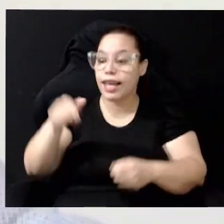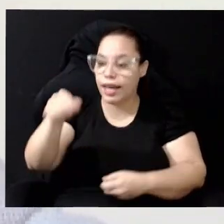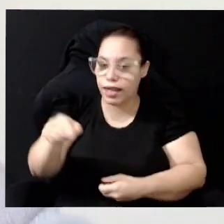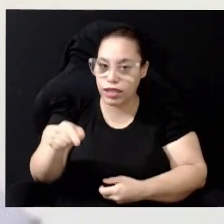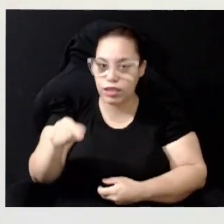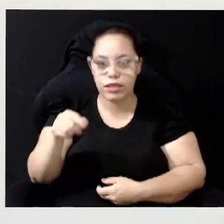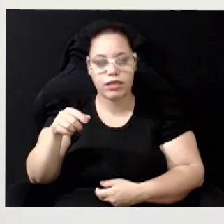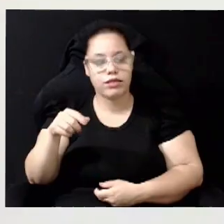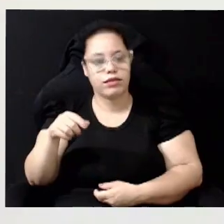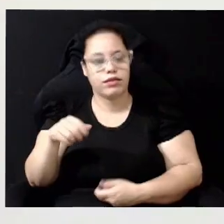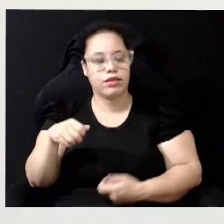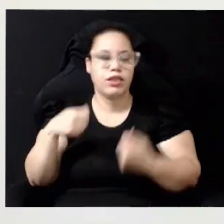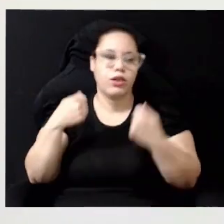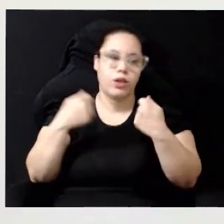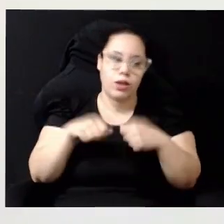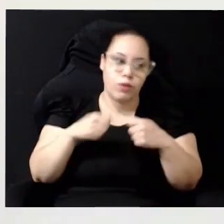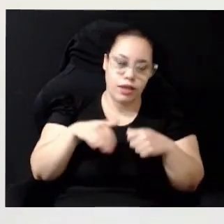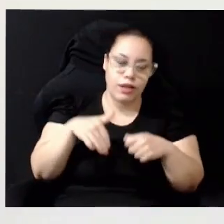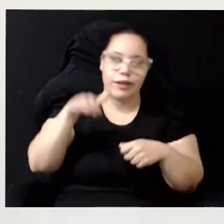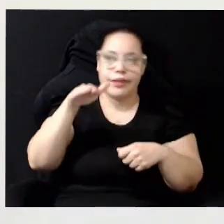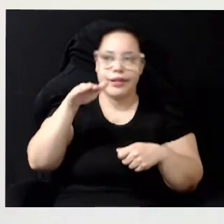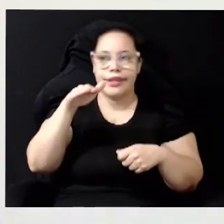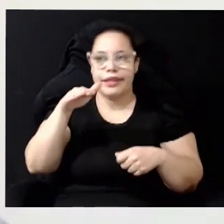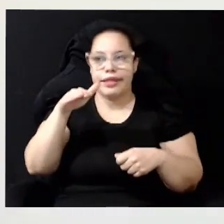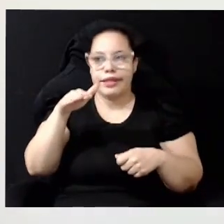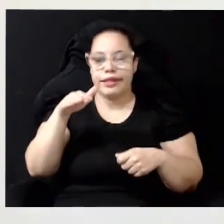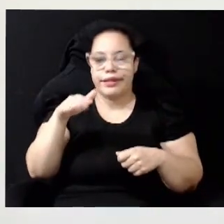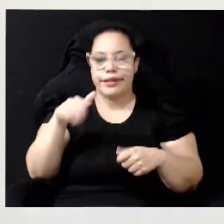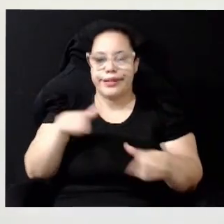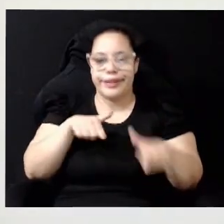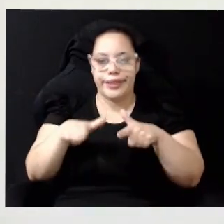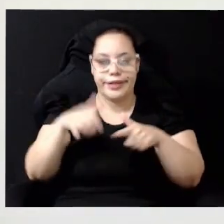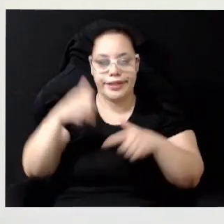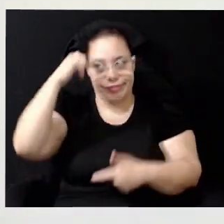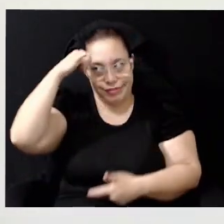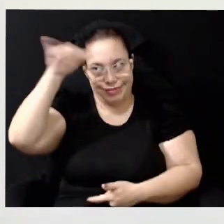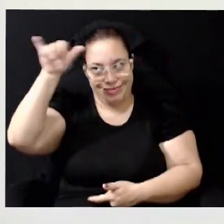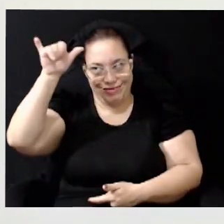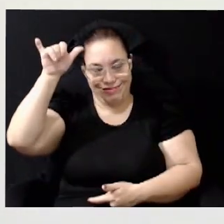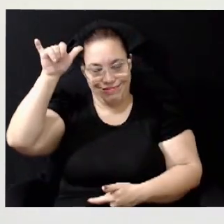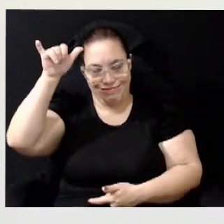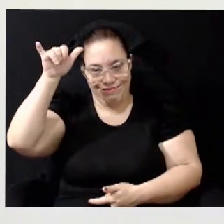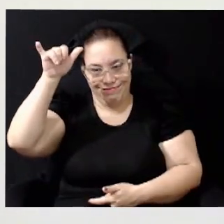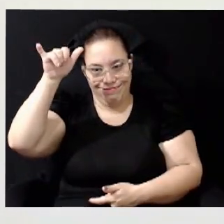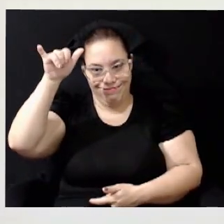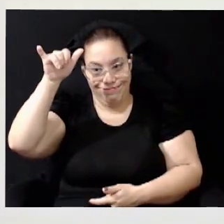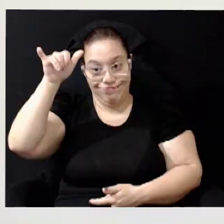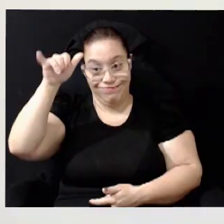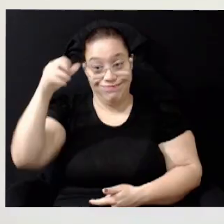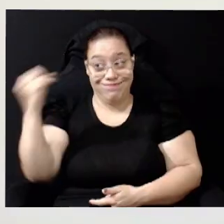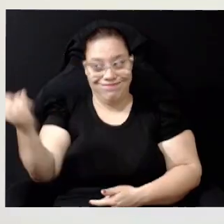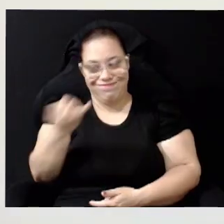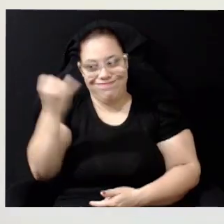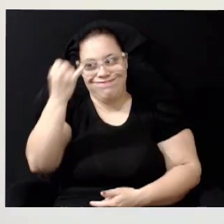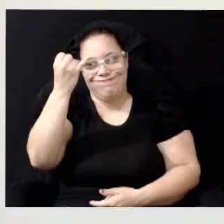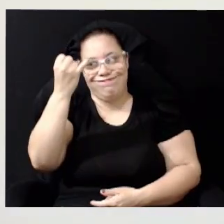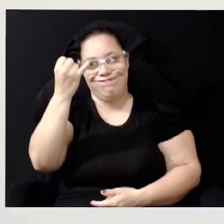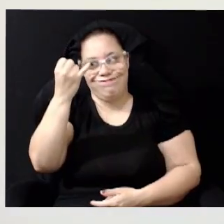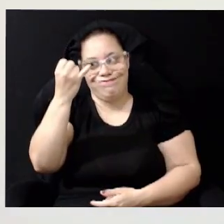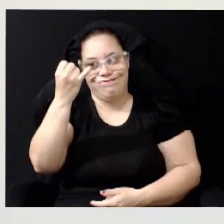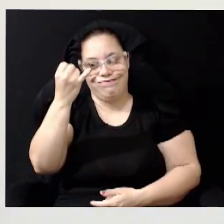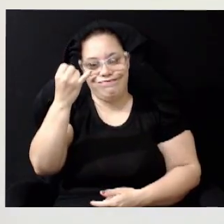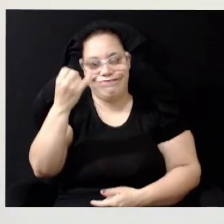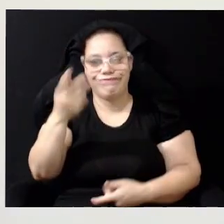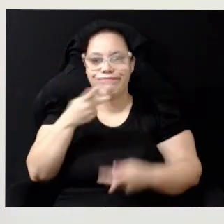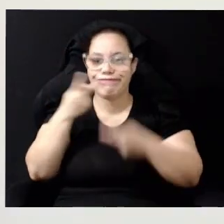lá nos momentos que ela precisar. Então, esse tem um trabalho de prevenção. A prevenção é muito importante. E